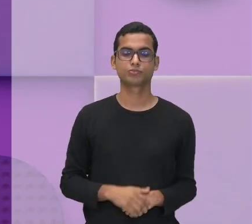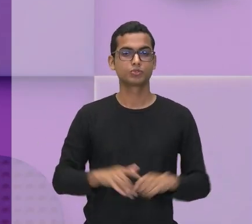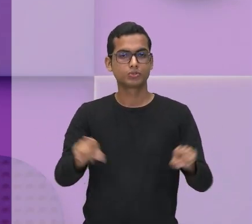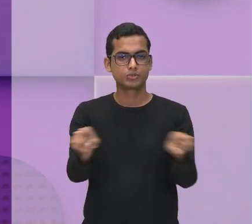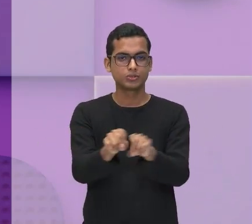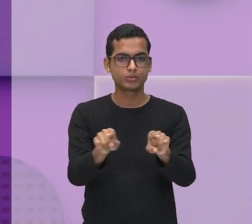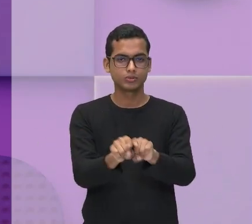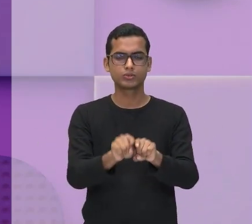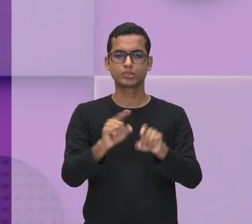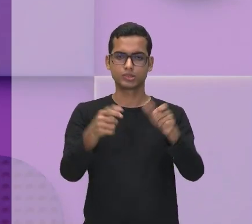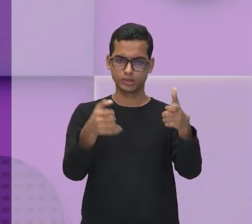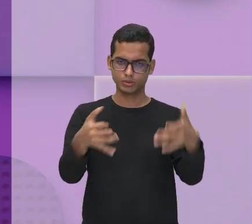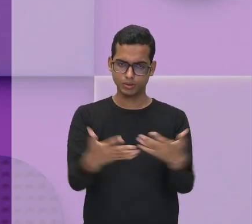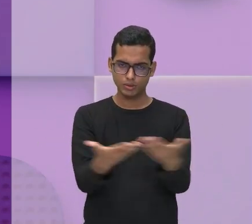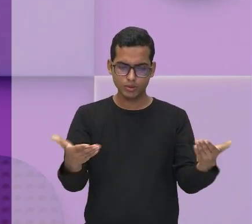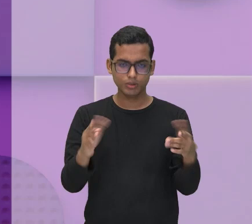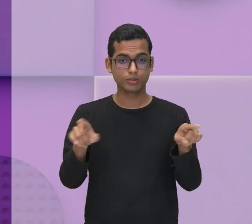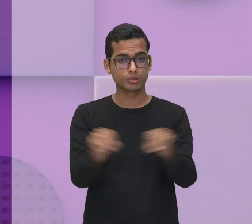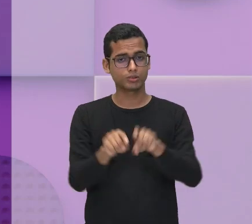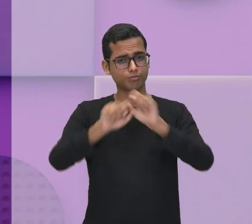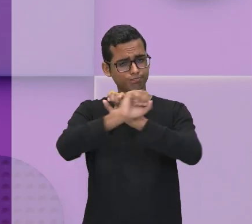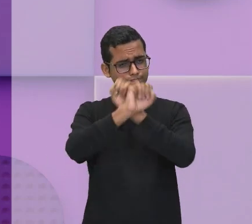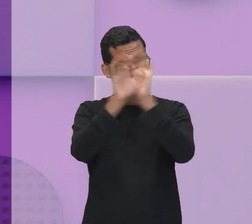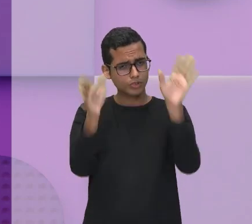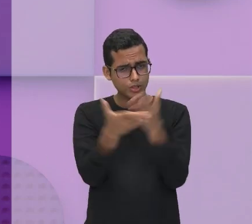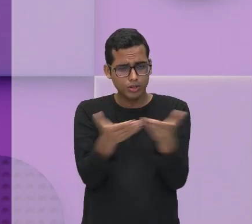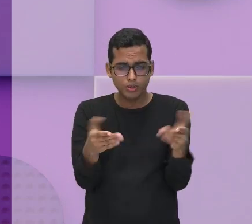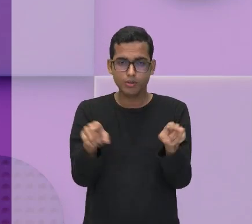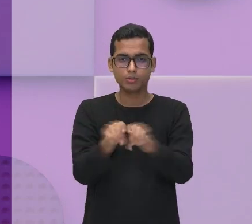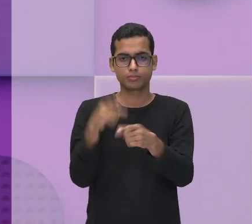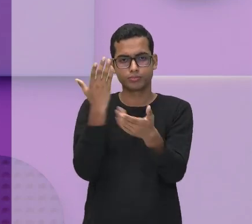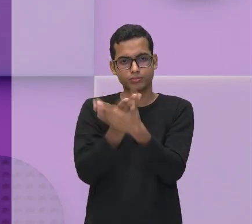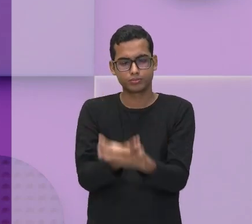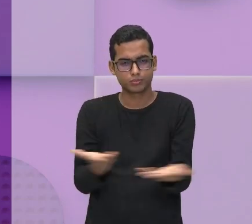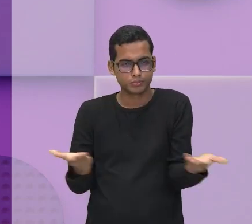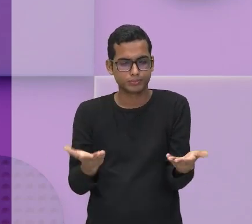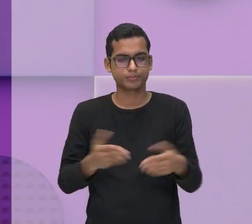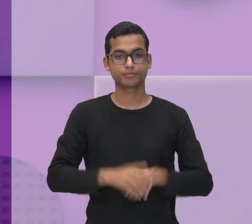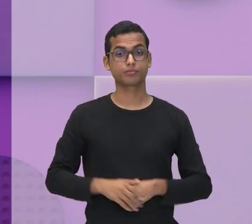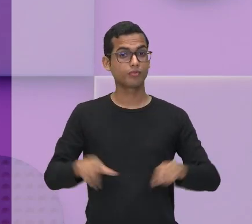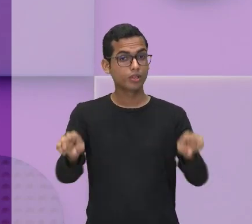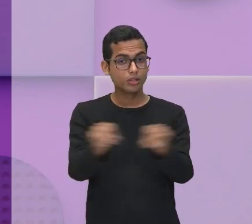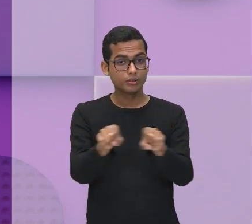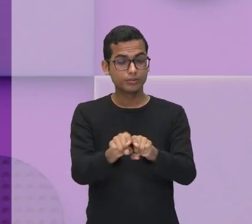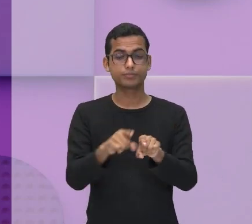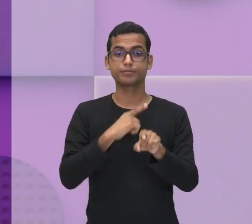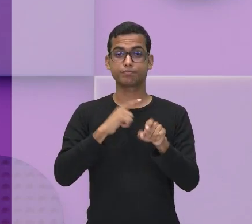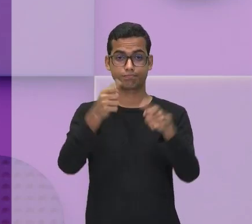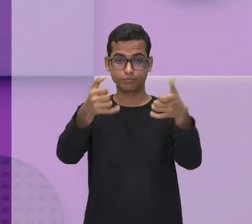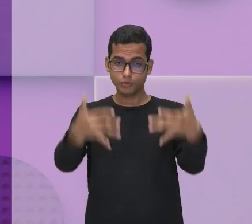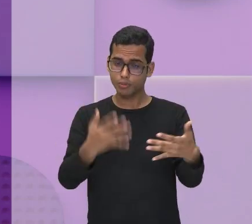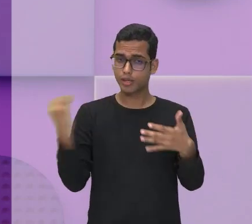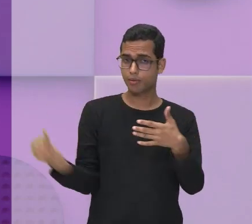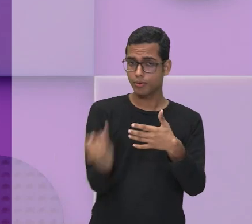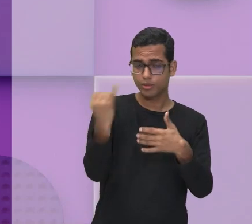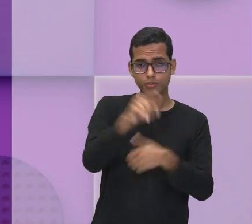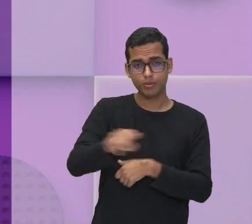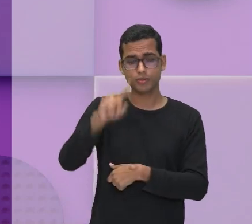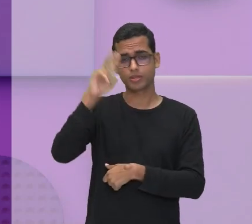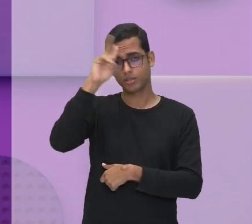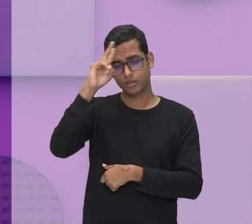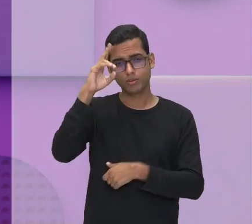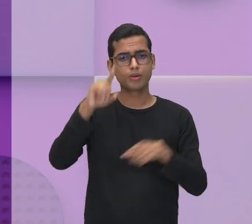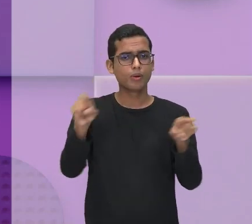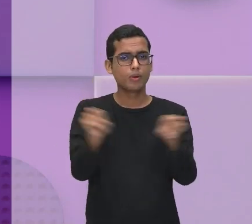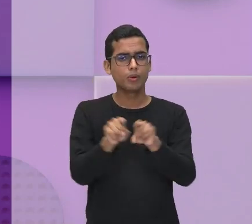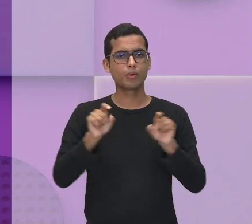até aqui, mas eu vou deixar isso bem claro ao longo da nossa aula. Além disso, eu também vou te falar uma coisa muito bacana, muito importante. Eu vou trazer